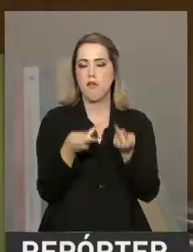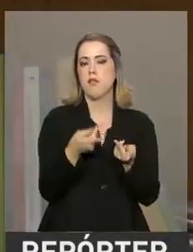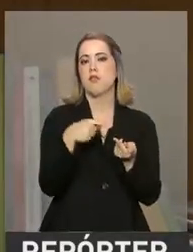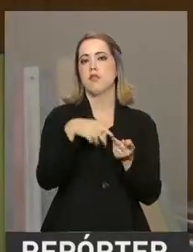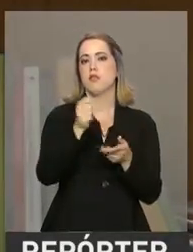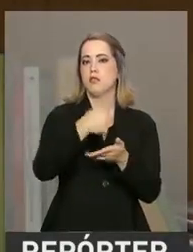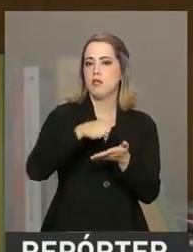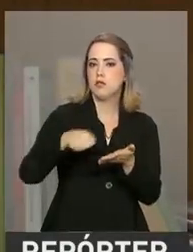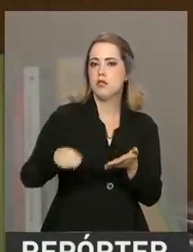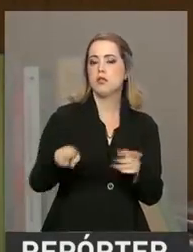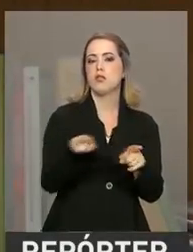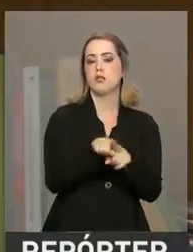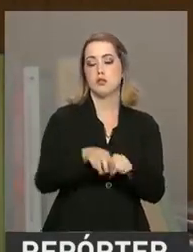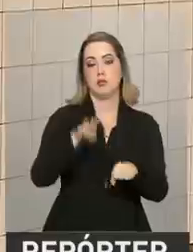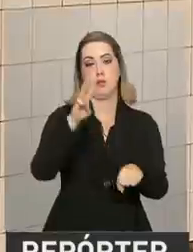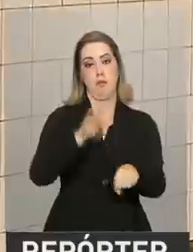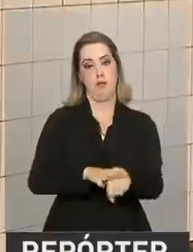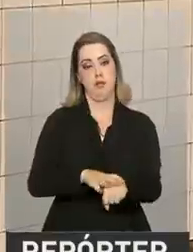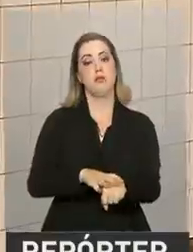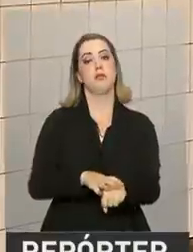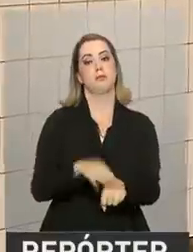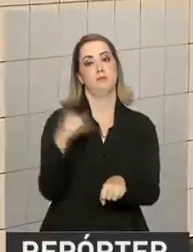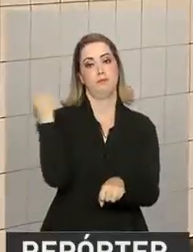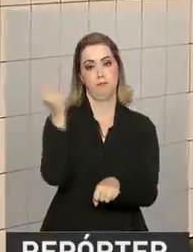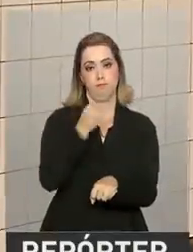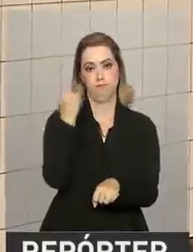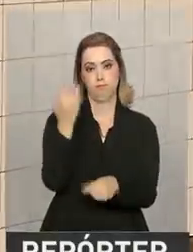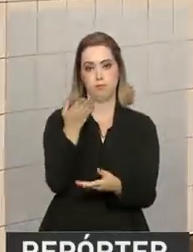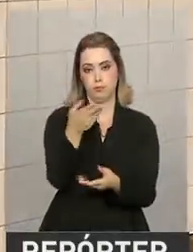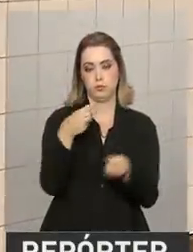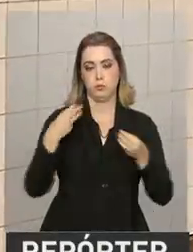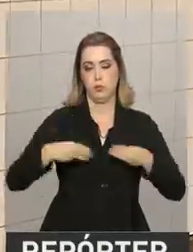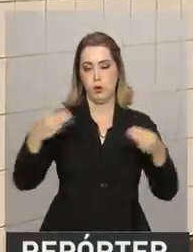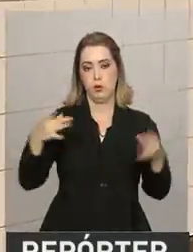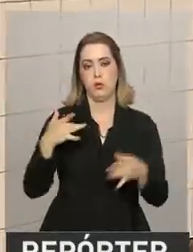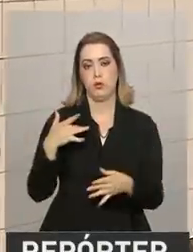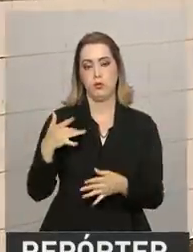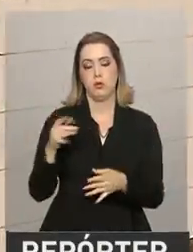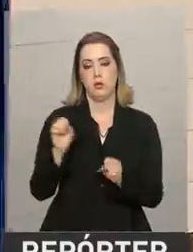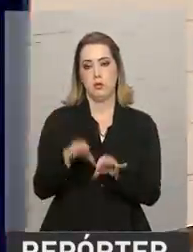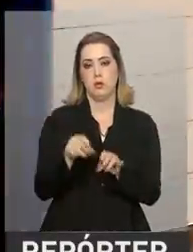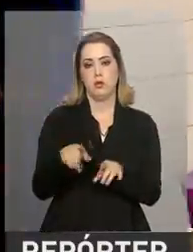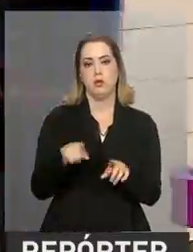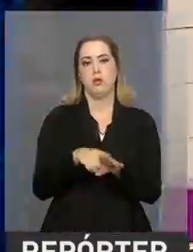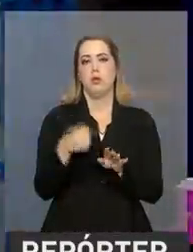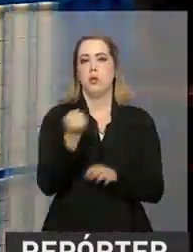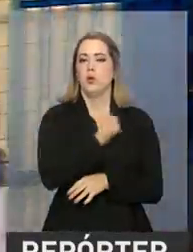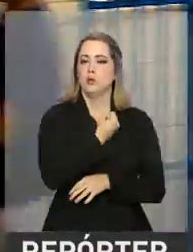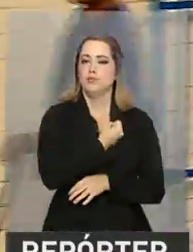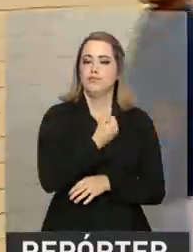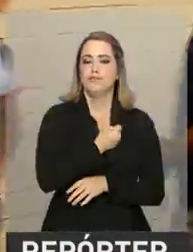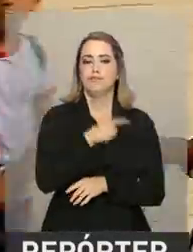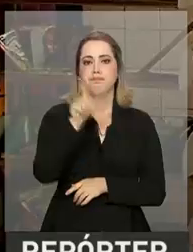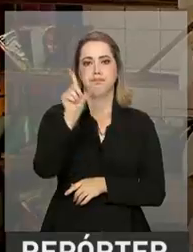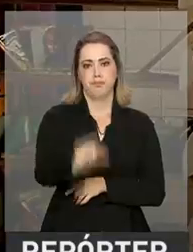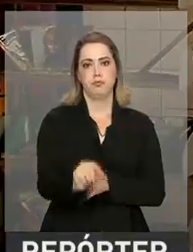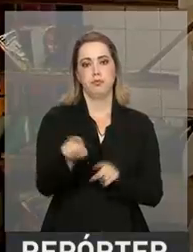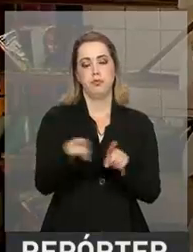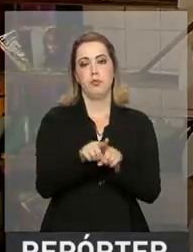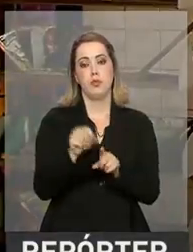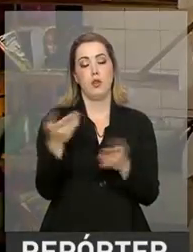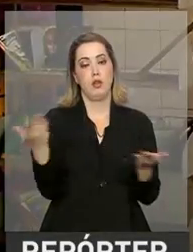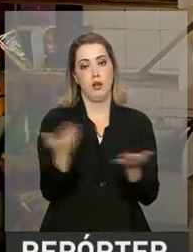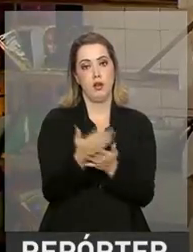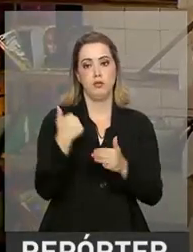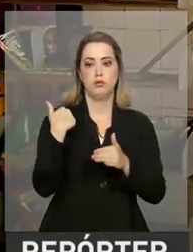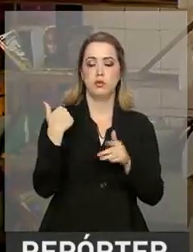e do domínio da matemática. Para o Ministério, os indicadores mostram níveis insuficientes de alfabetização e as